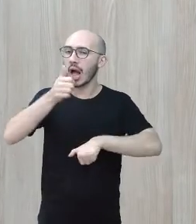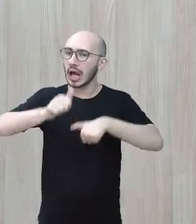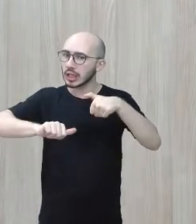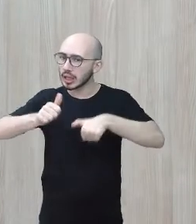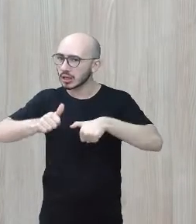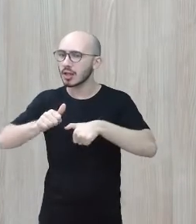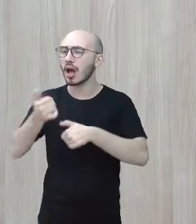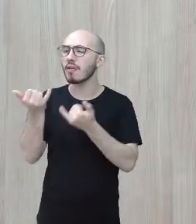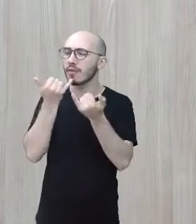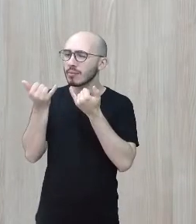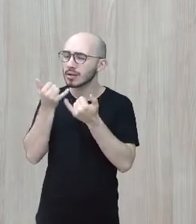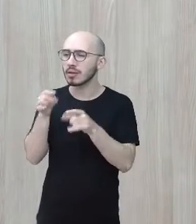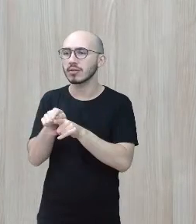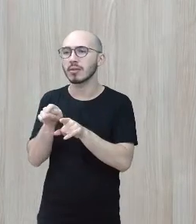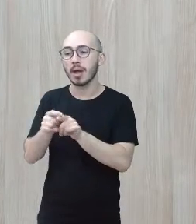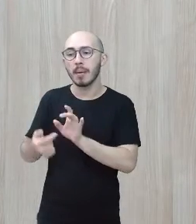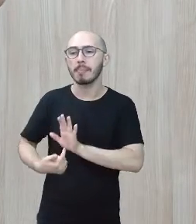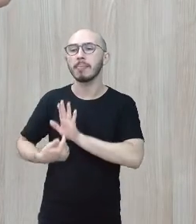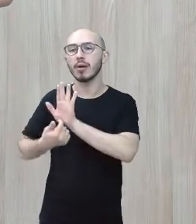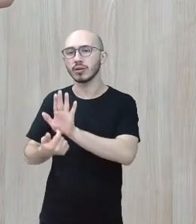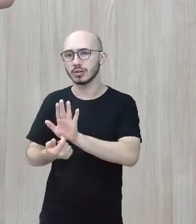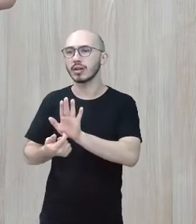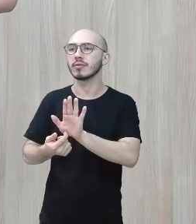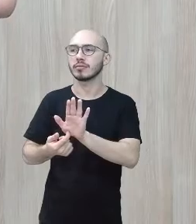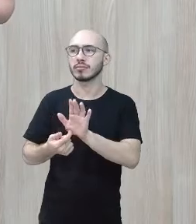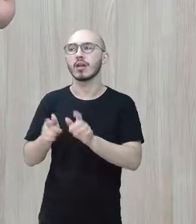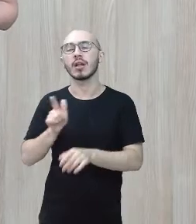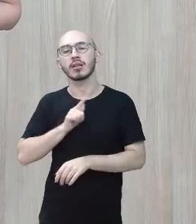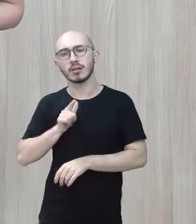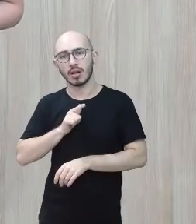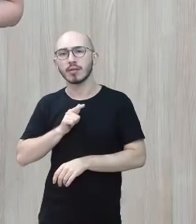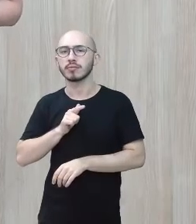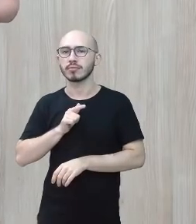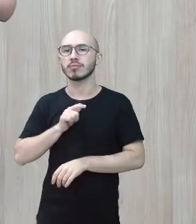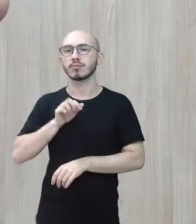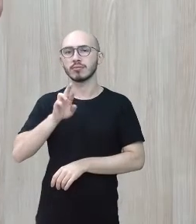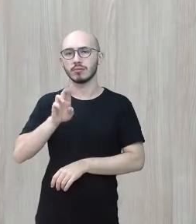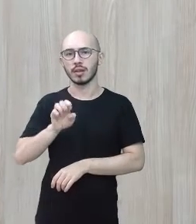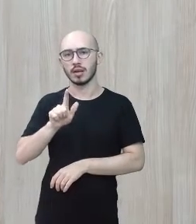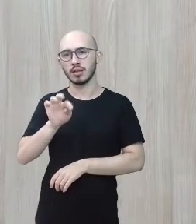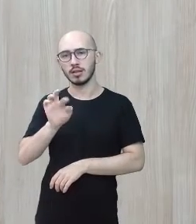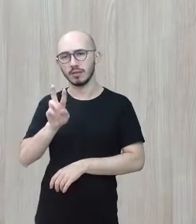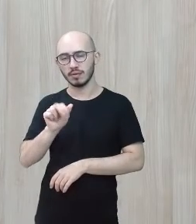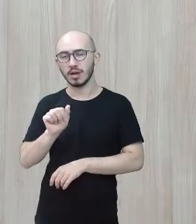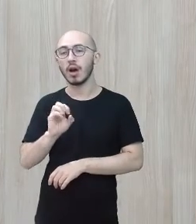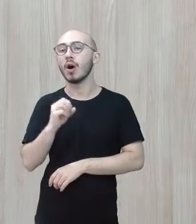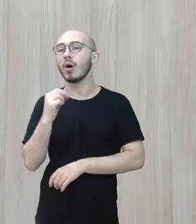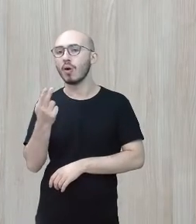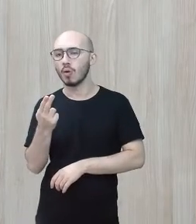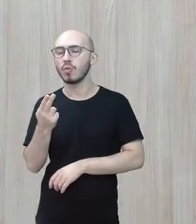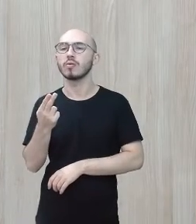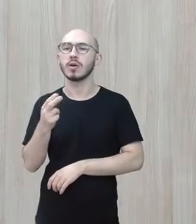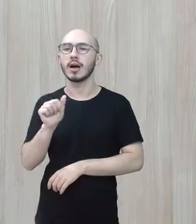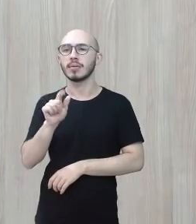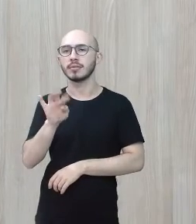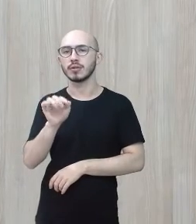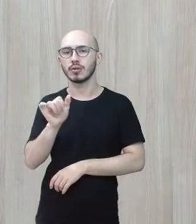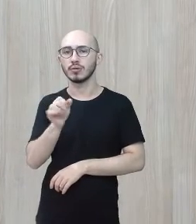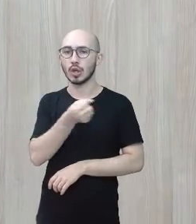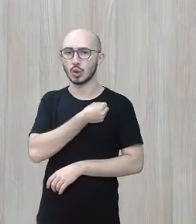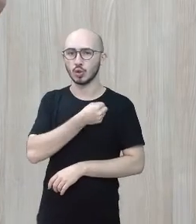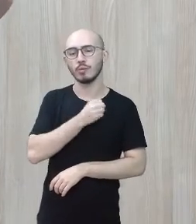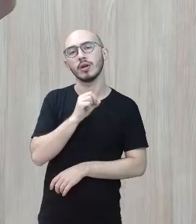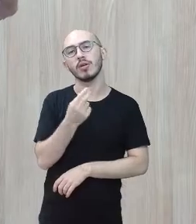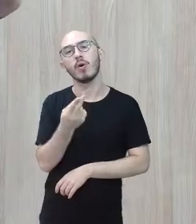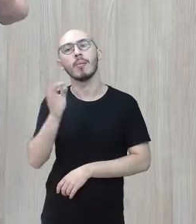os dados, expressar esses dados em frequência relativa ou frequência absoluta, ou ainda de representar isso através do